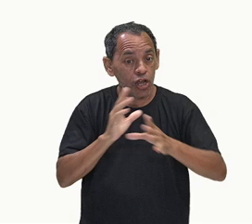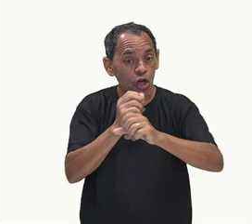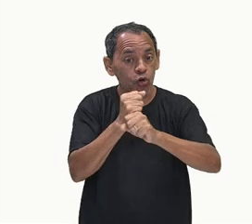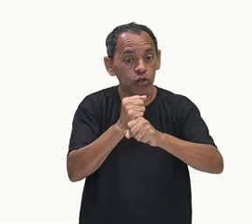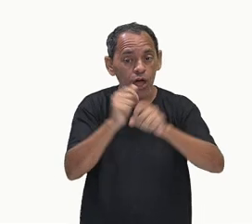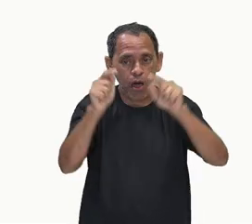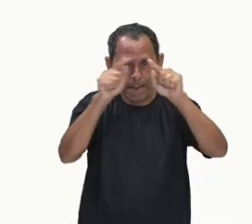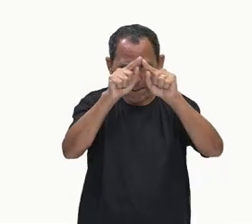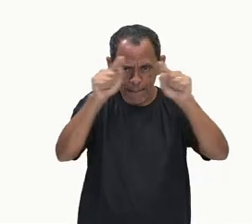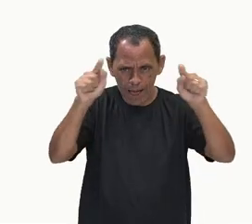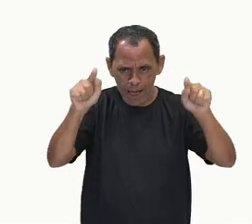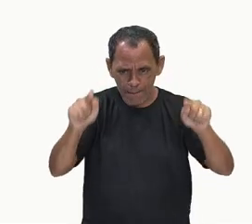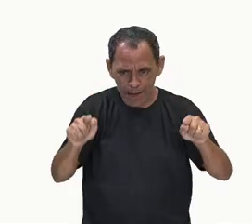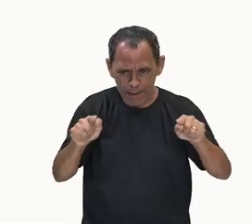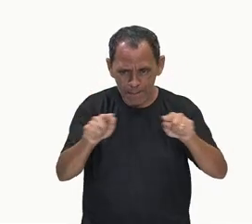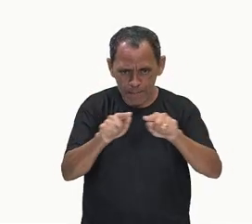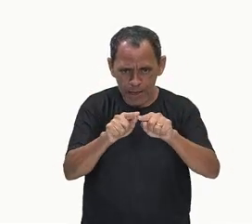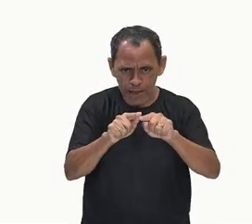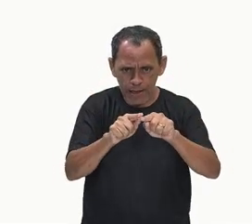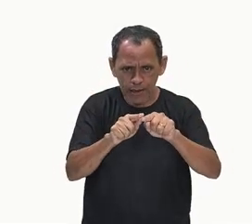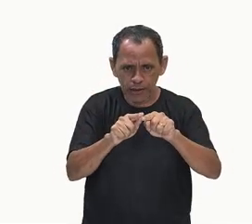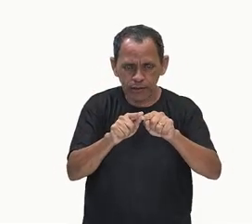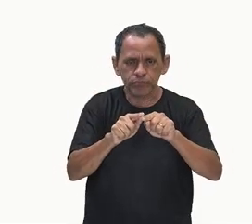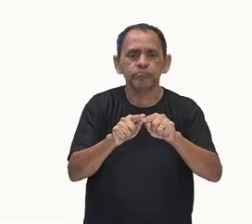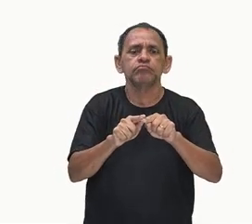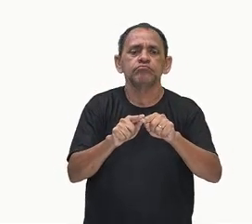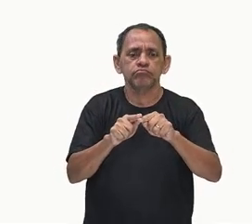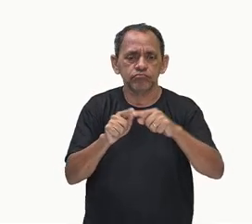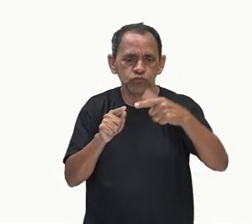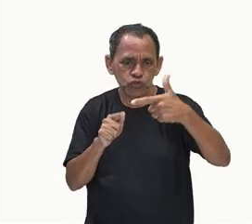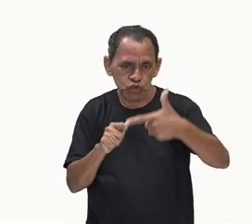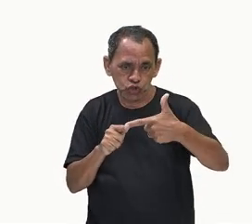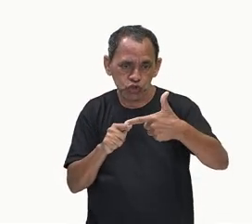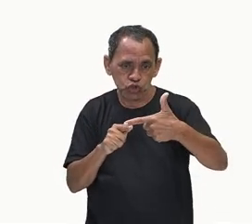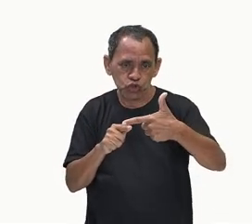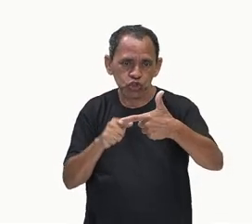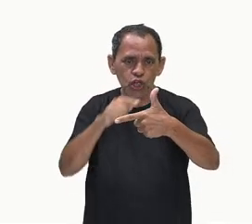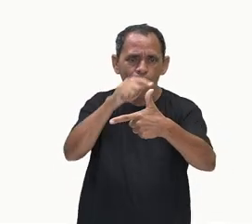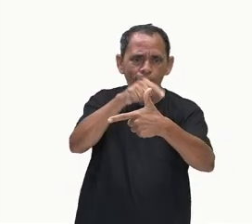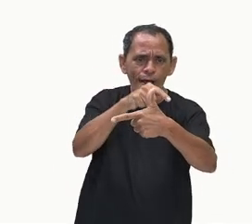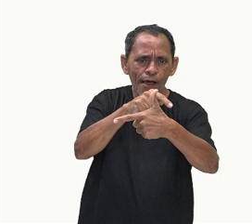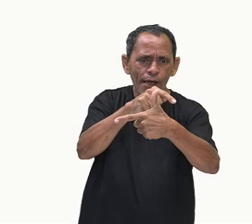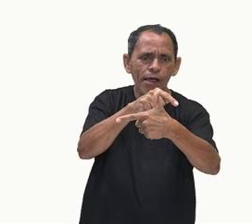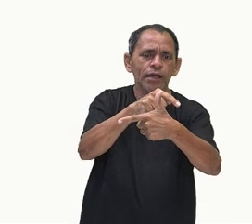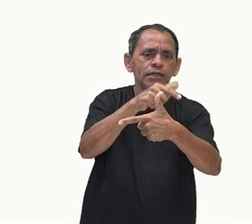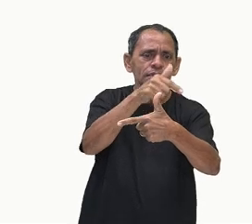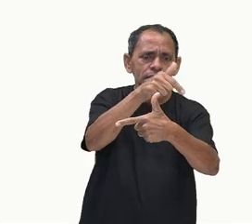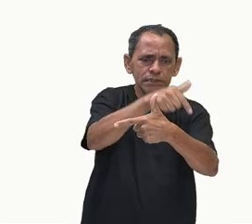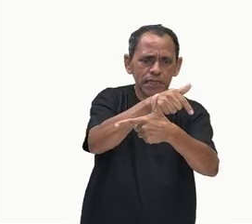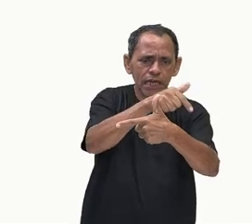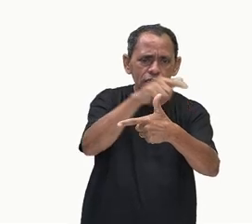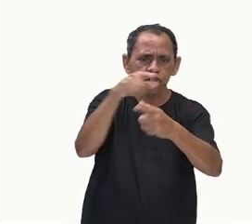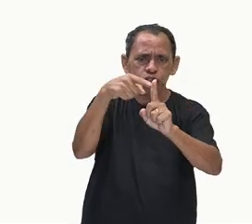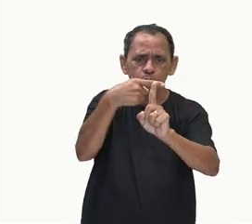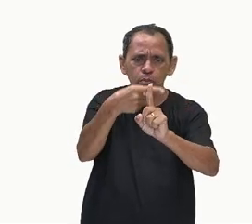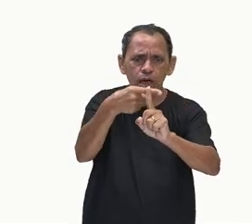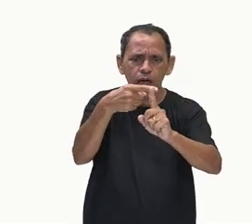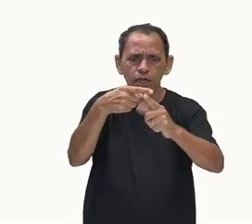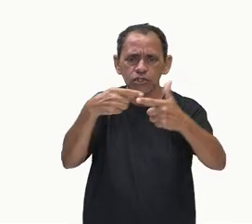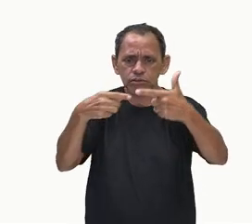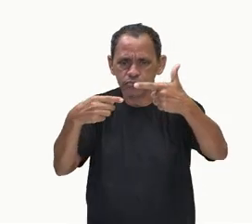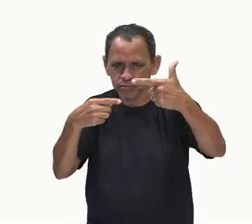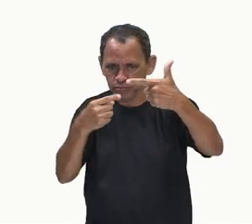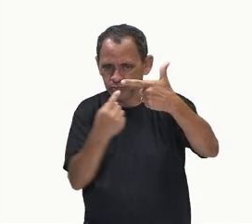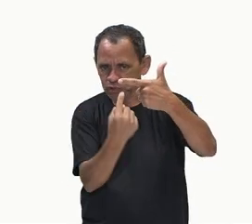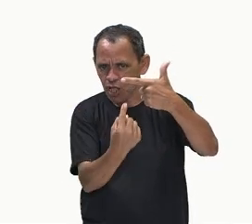o perímetro do terreno é a soma desse lado sete com esse lado 13 com esse lado que a